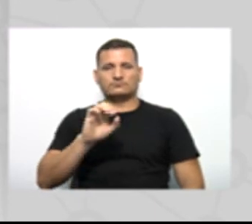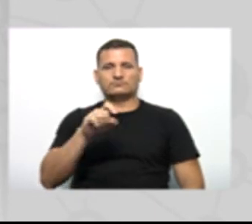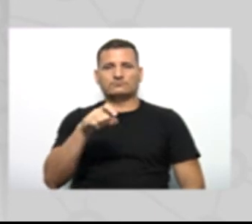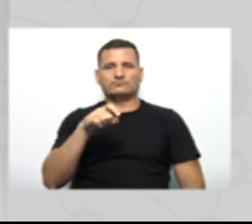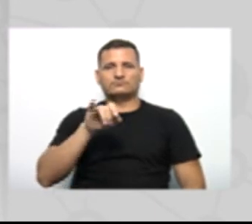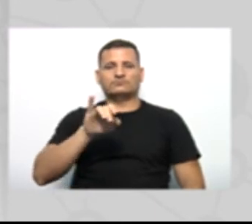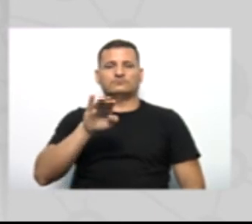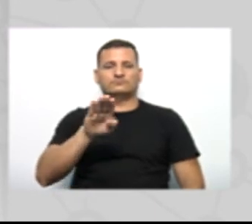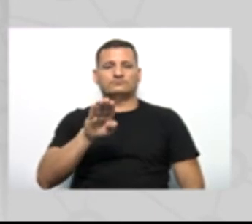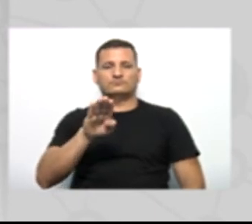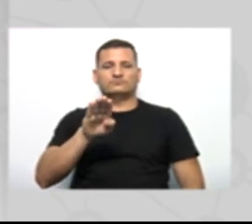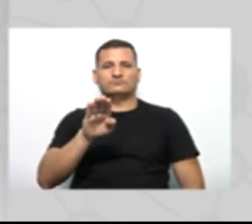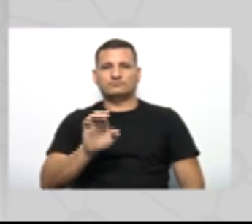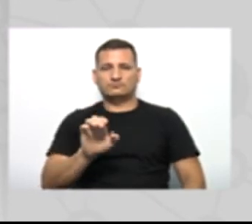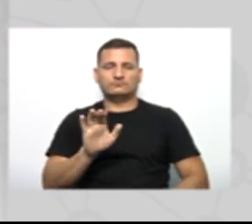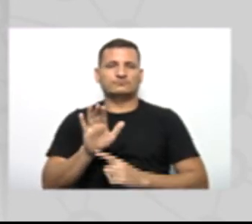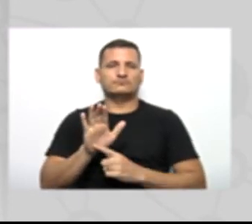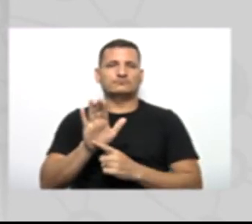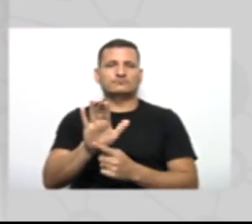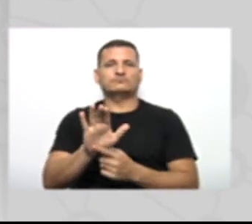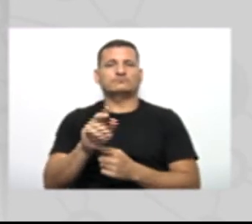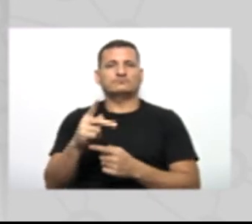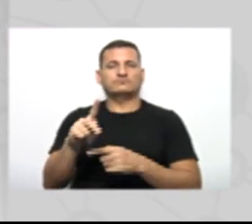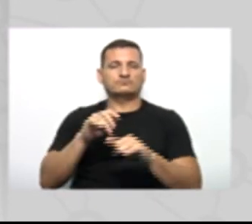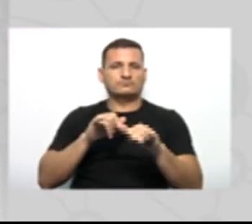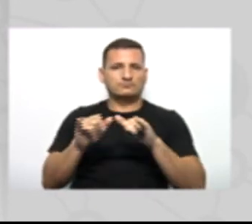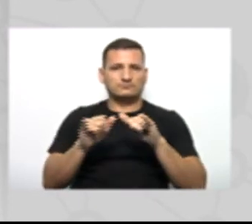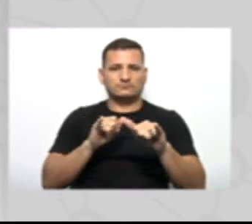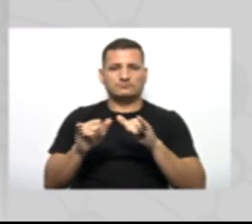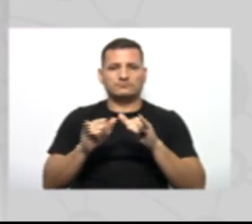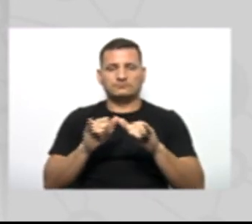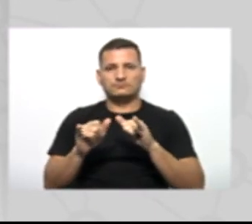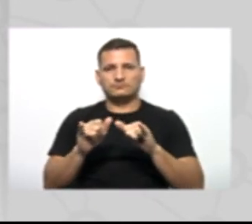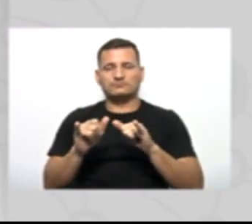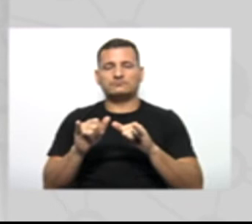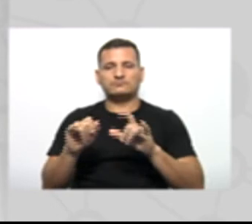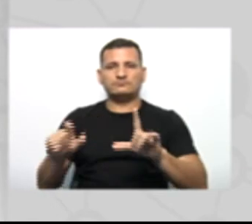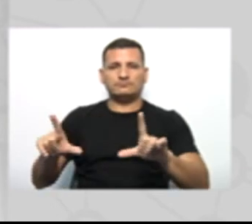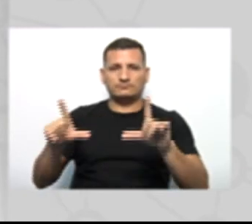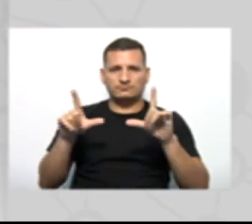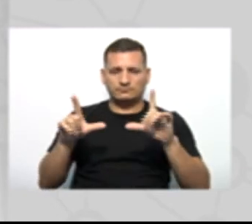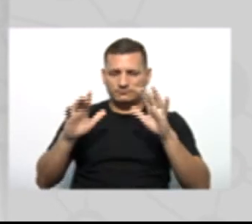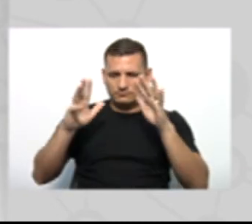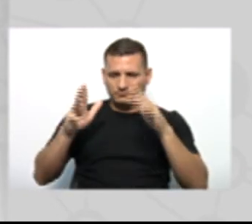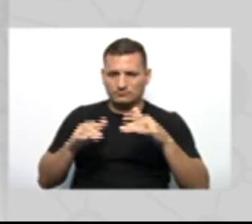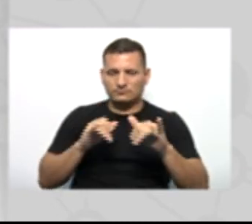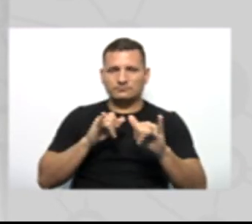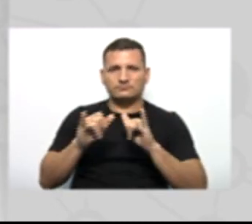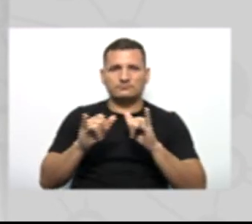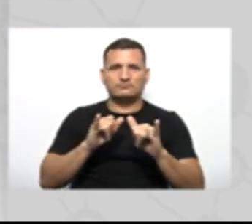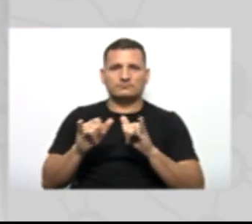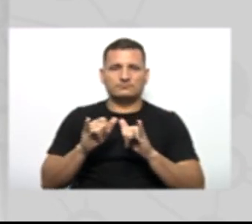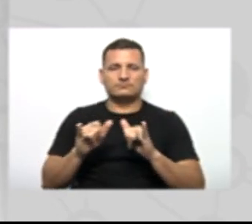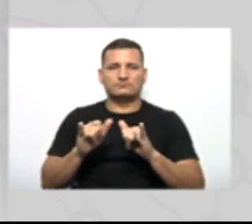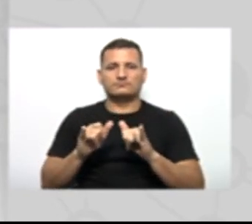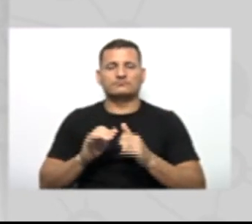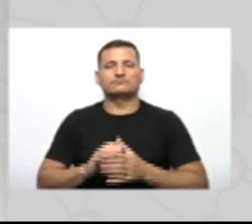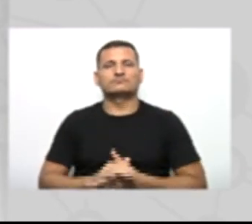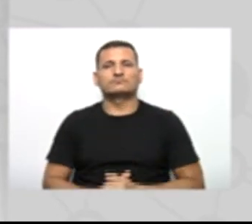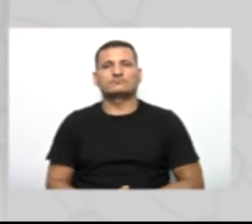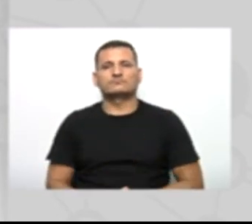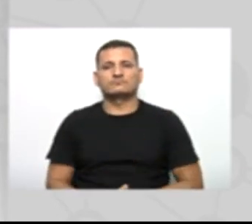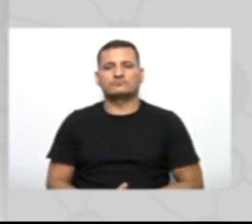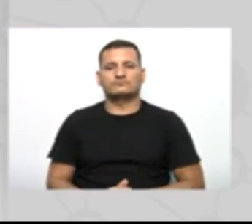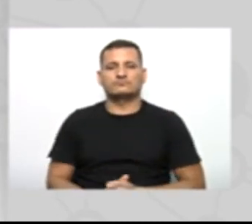informações, inclusive as herdadas, para que assim possa aparecer na tela todas as informações da classe,